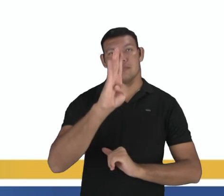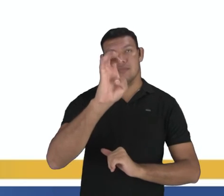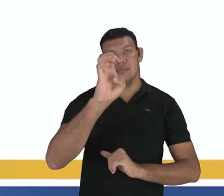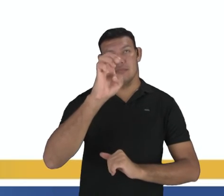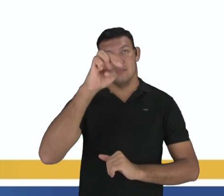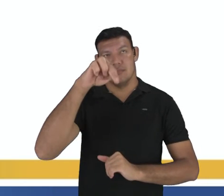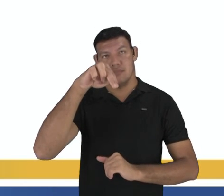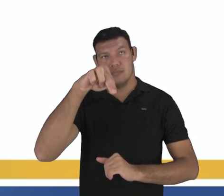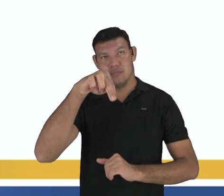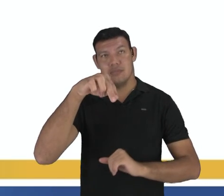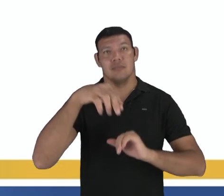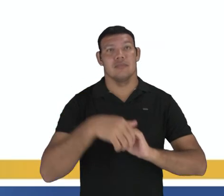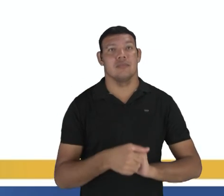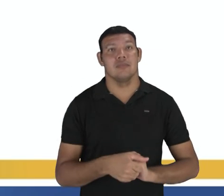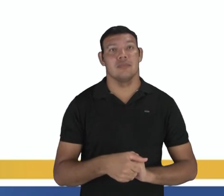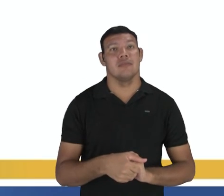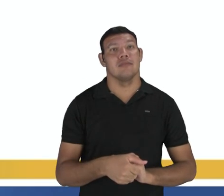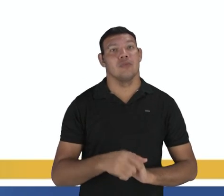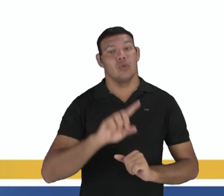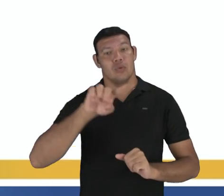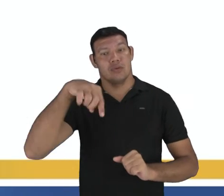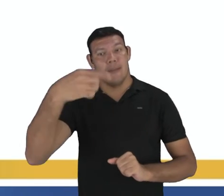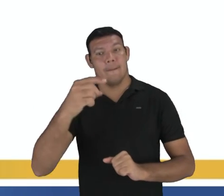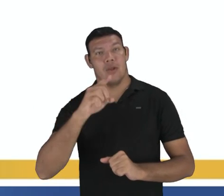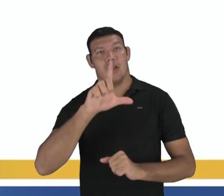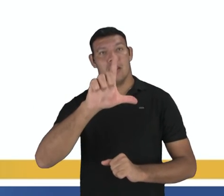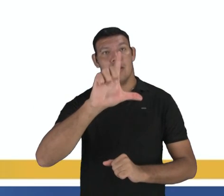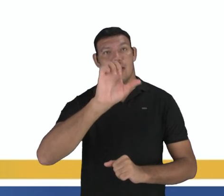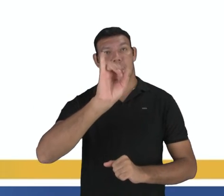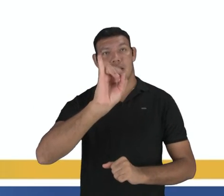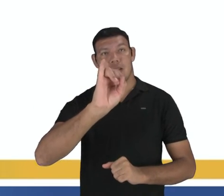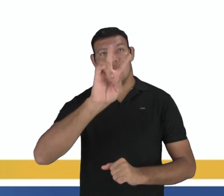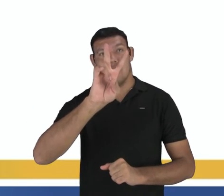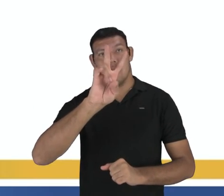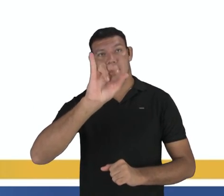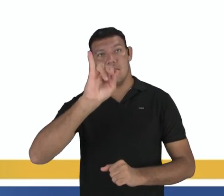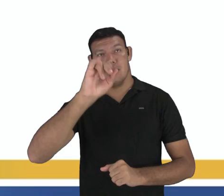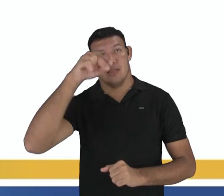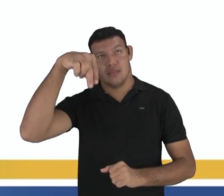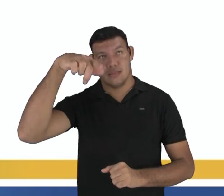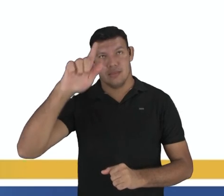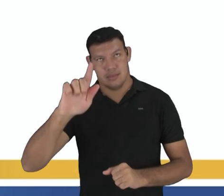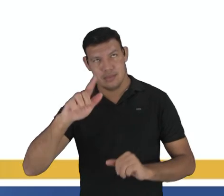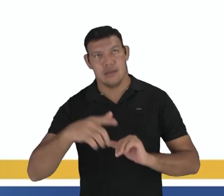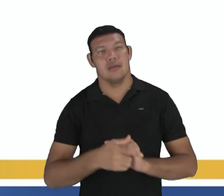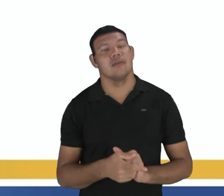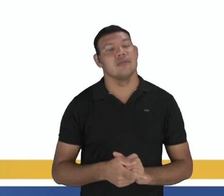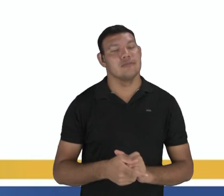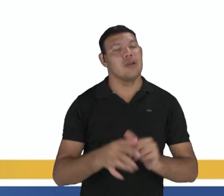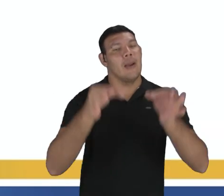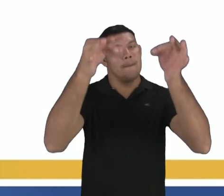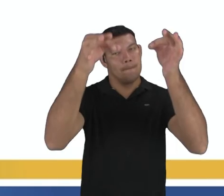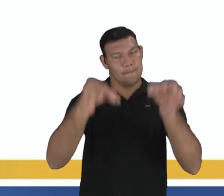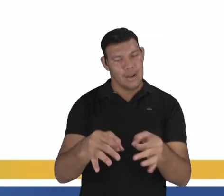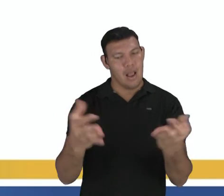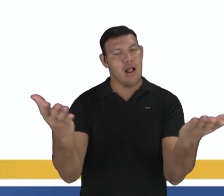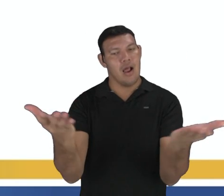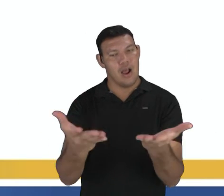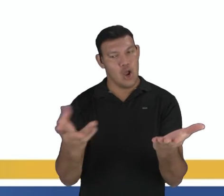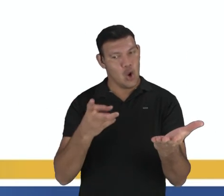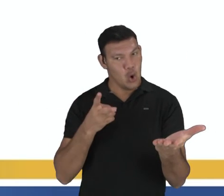been, temos o verbo living, termina com ing. Ou seja, a frase está no presente